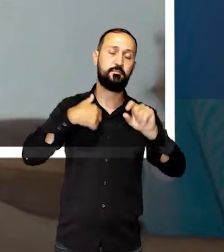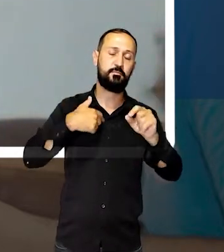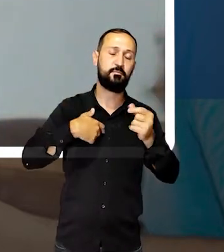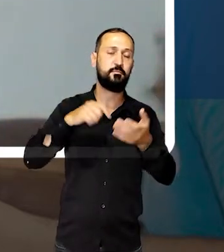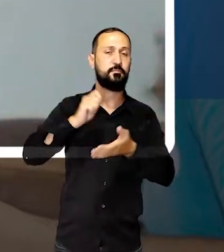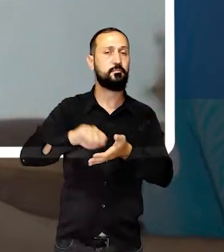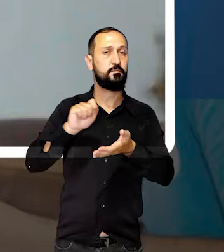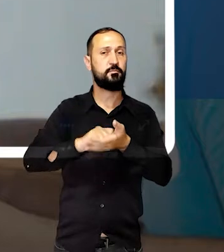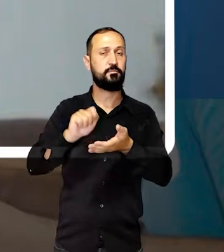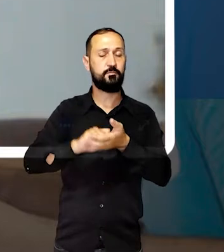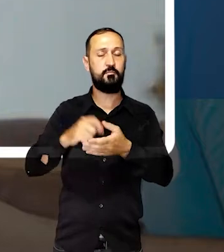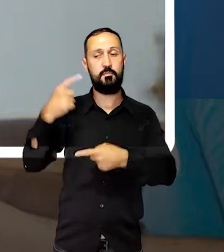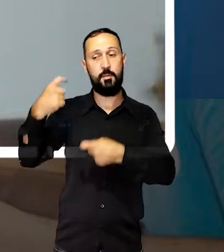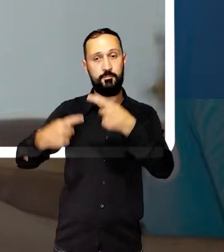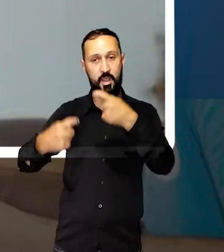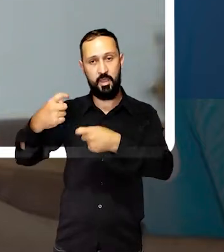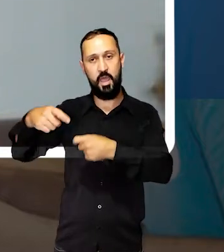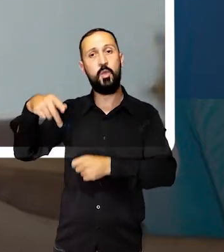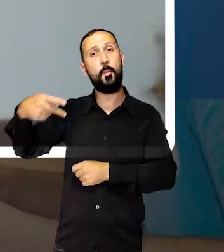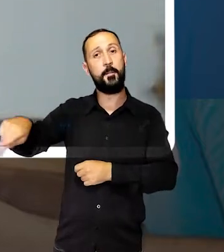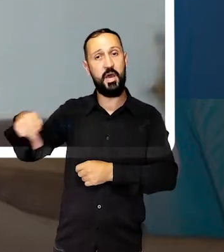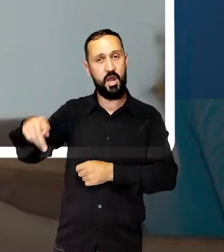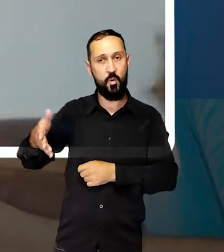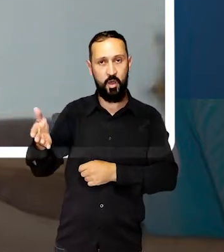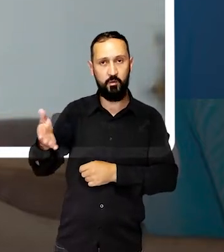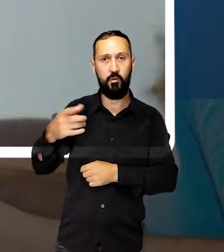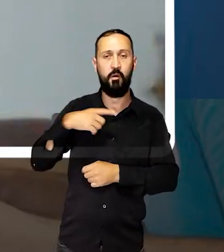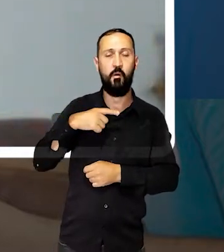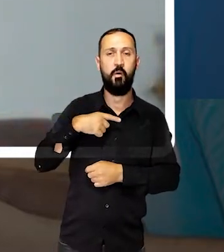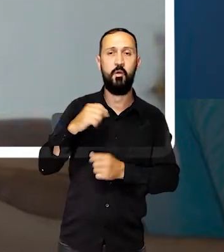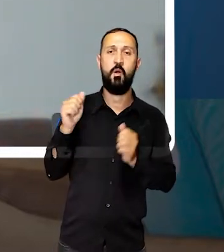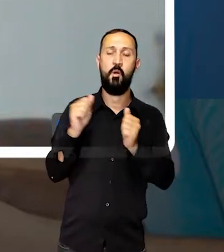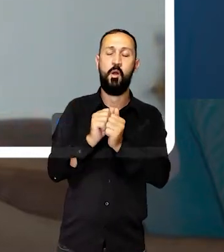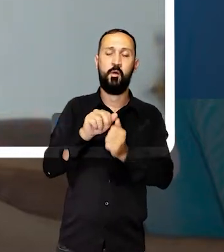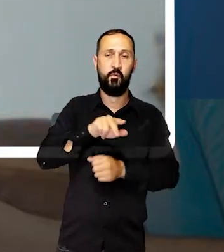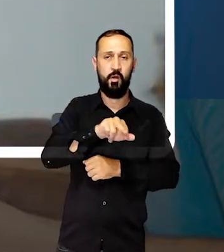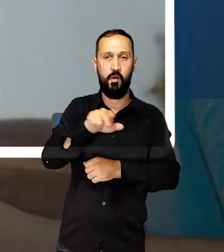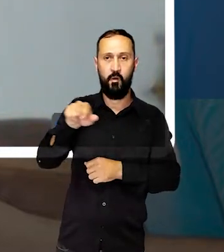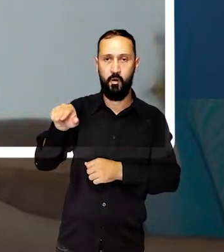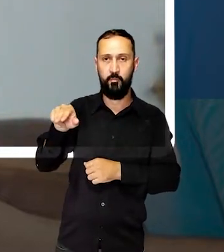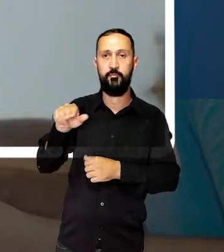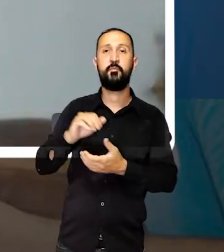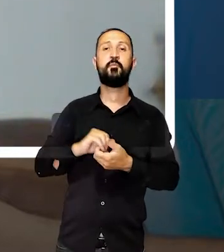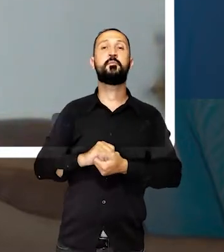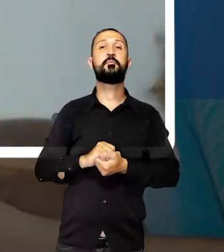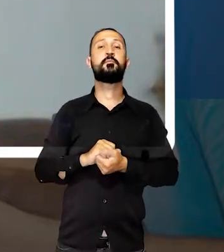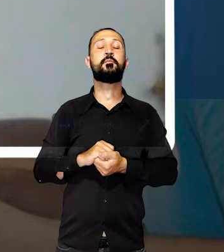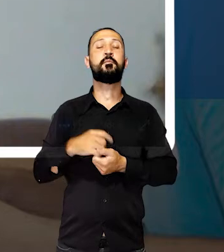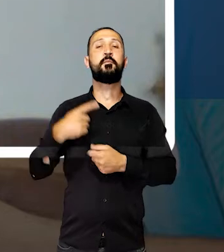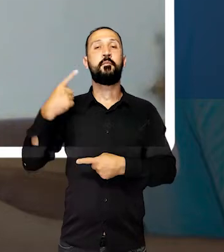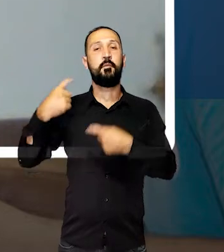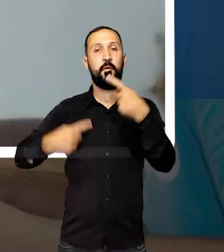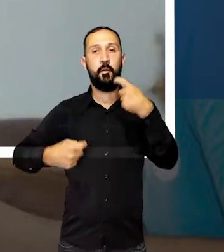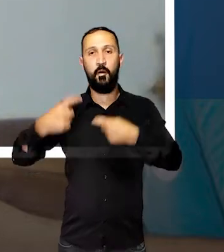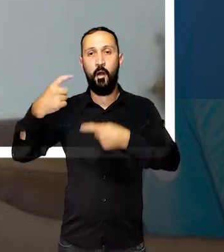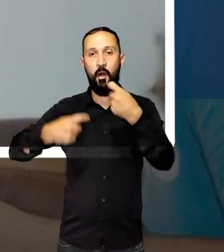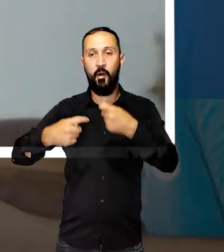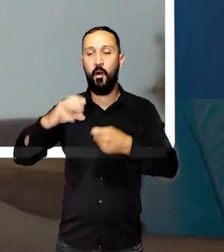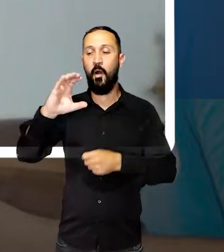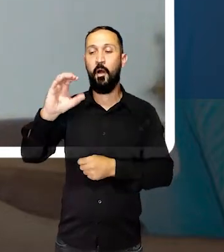eu escrevi sobre a Guerra do Paraguai, que foi guerra entre irmãos, escrevi sobre a Guerra